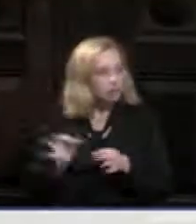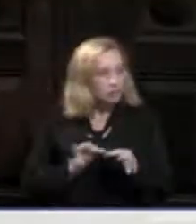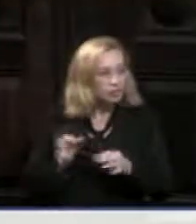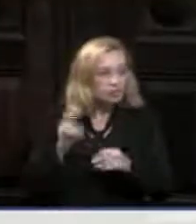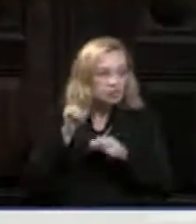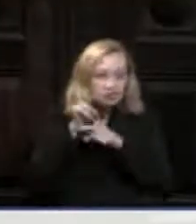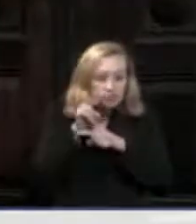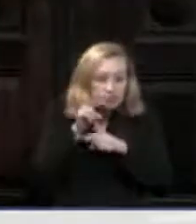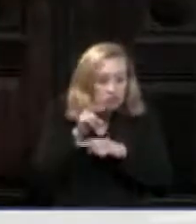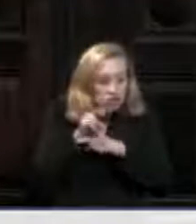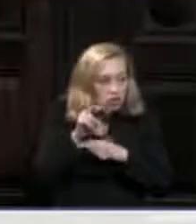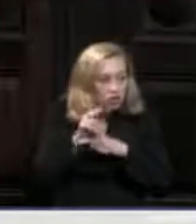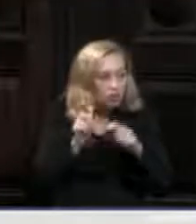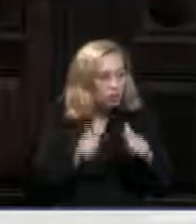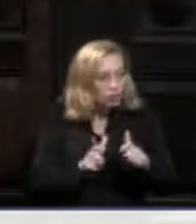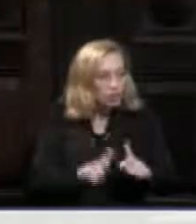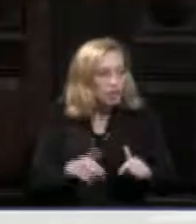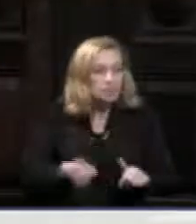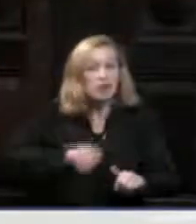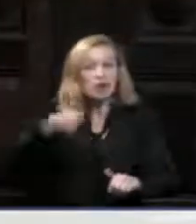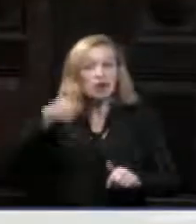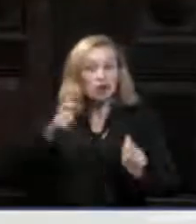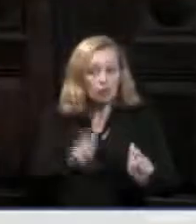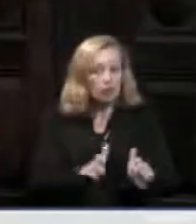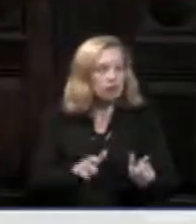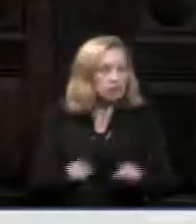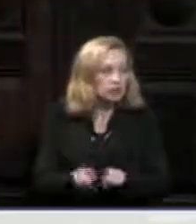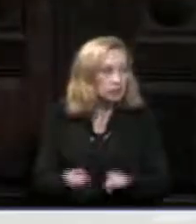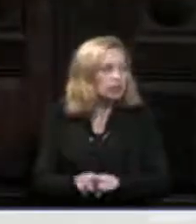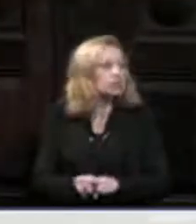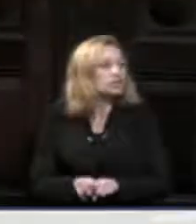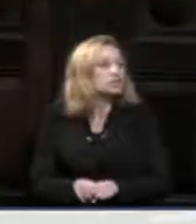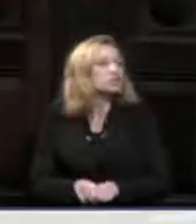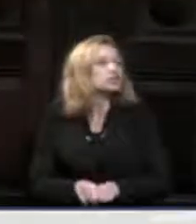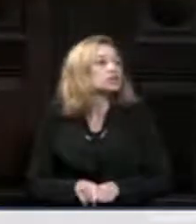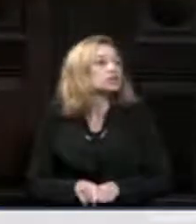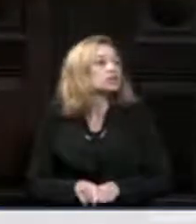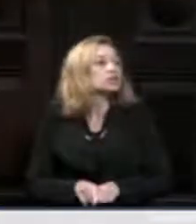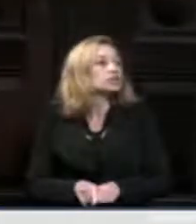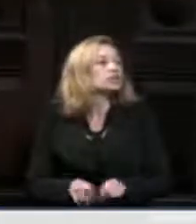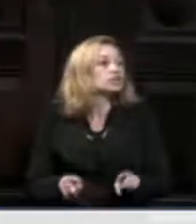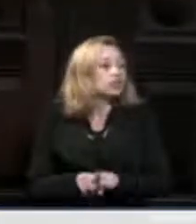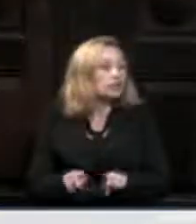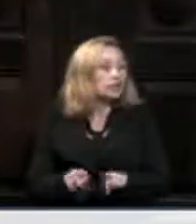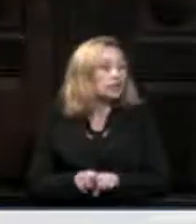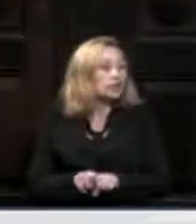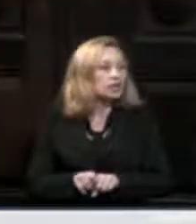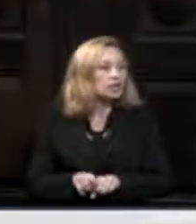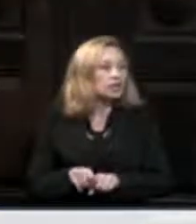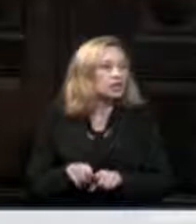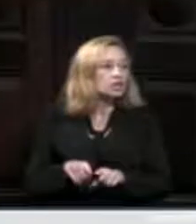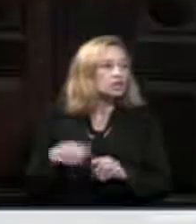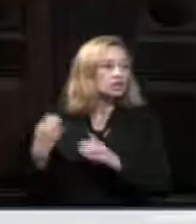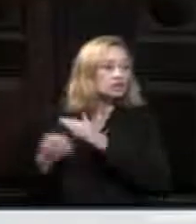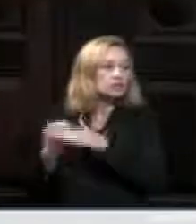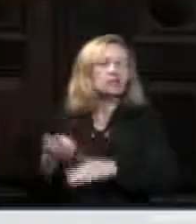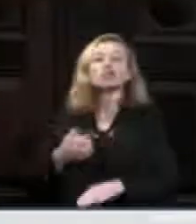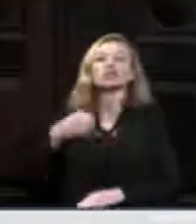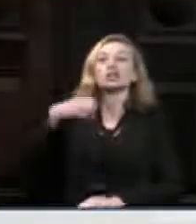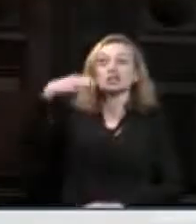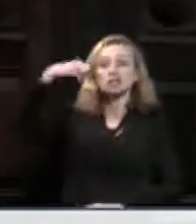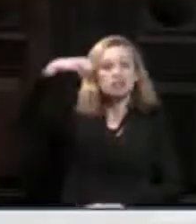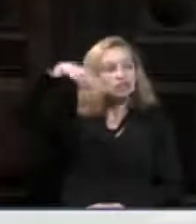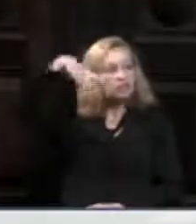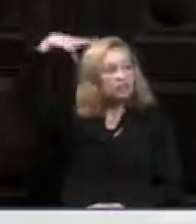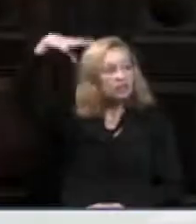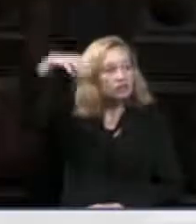fiscalização e as melhorias da comunidade e autorizar as concessionárias de água e energia a entrar na comunidade